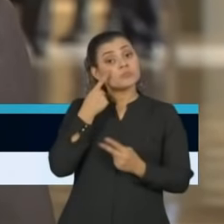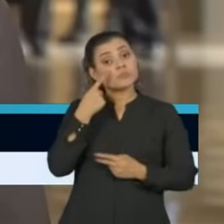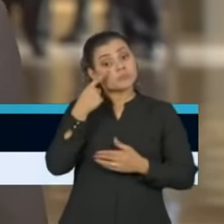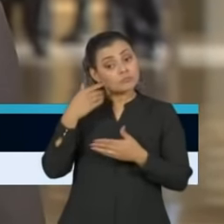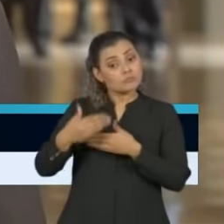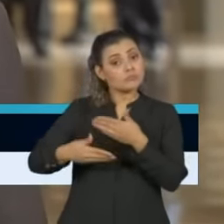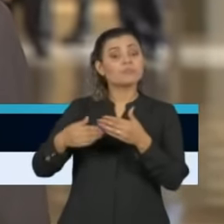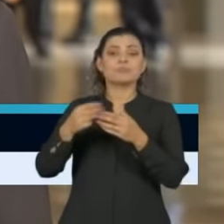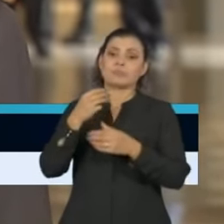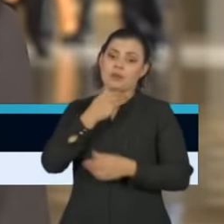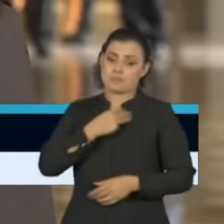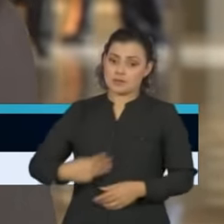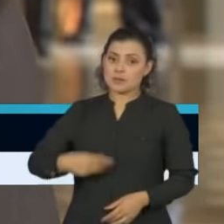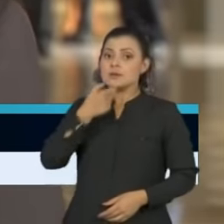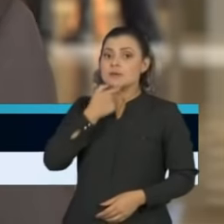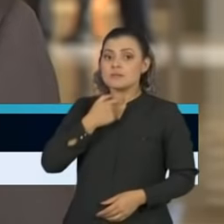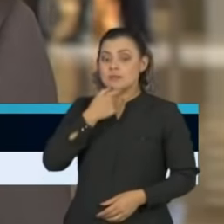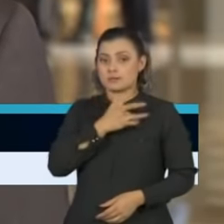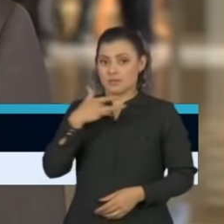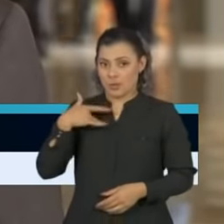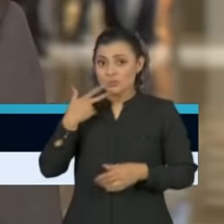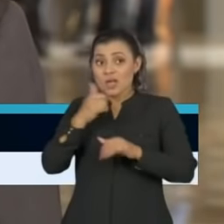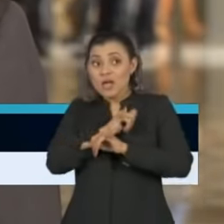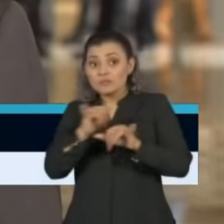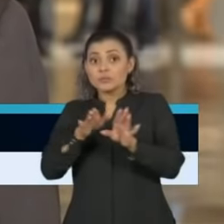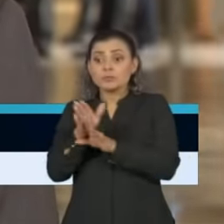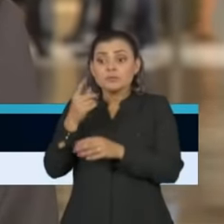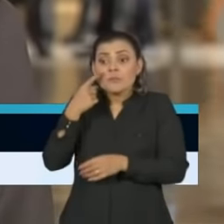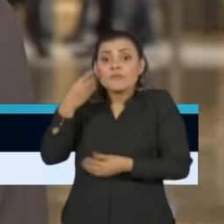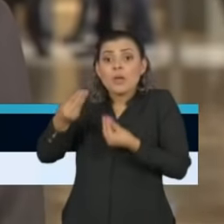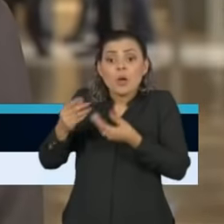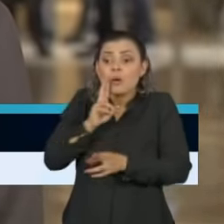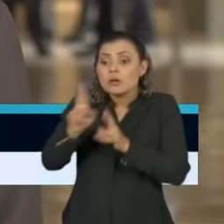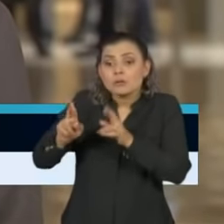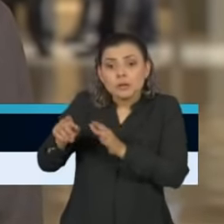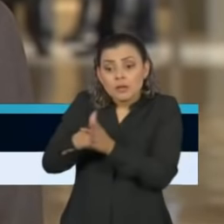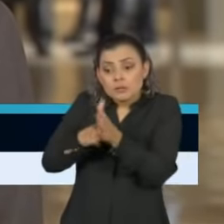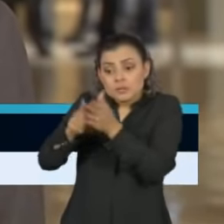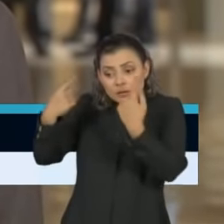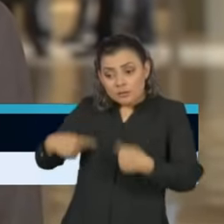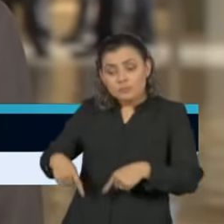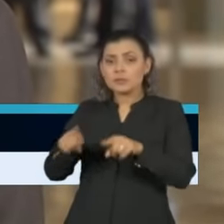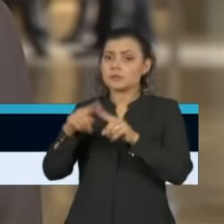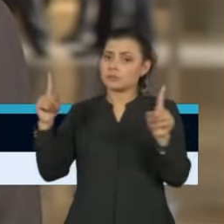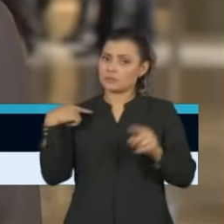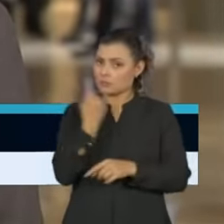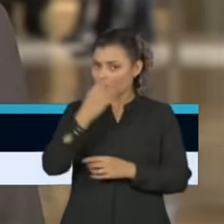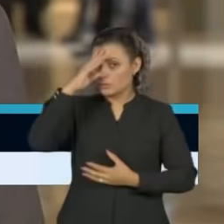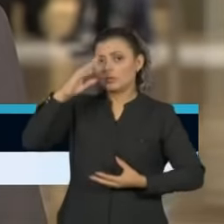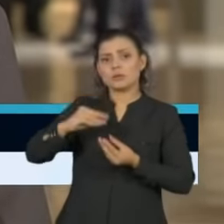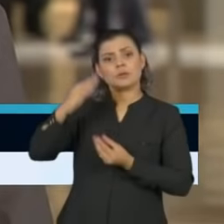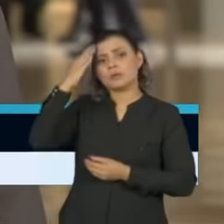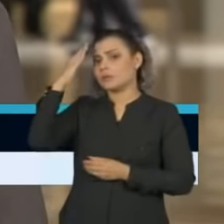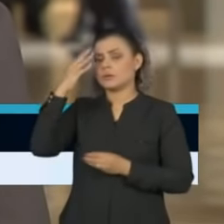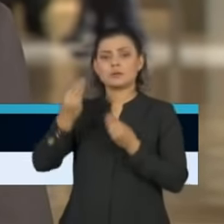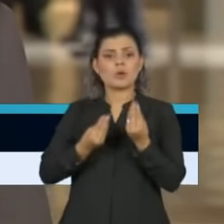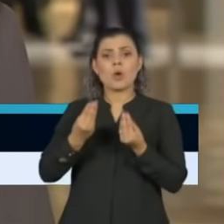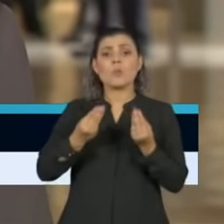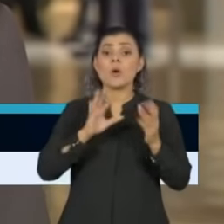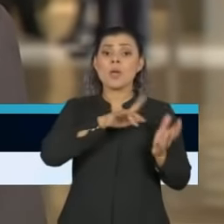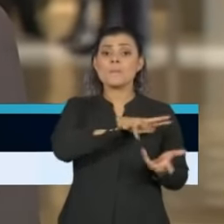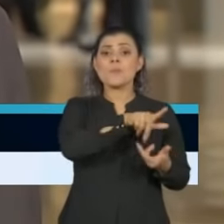como o ministro da Saúde reage a essa situação e, fundamentalmente, entendendo o que é o mundo